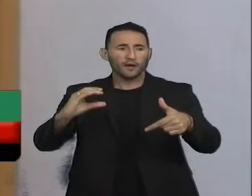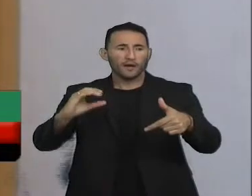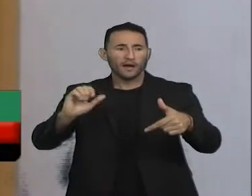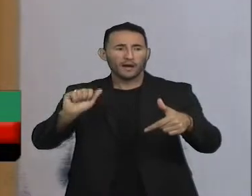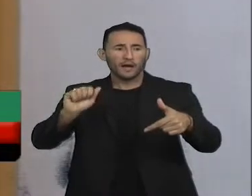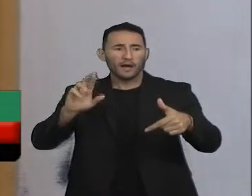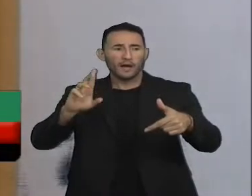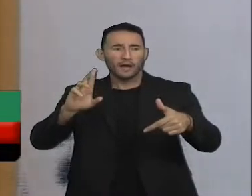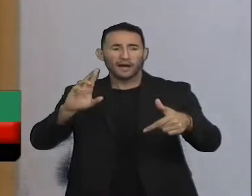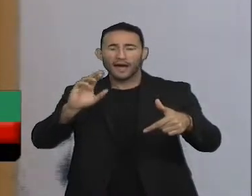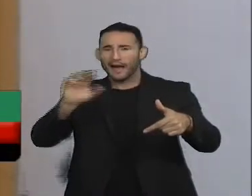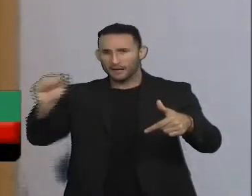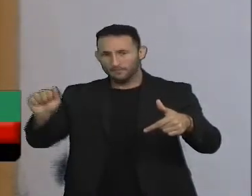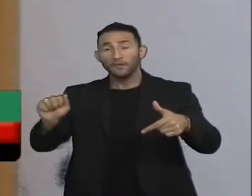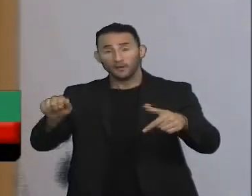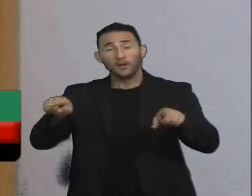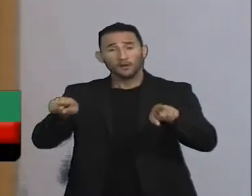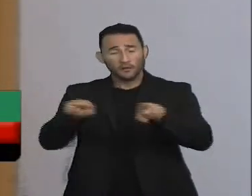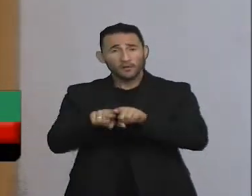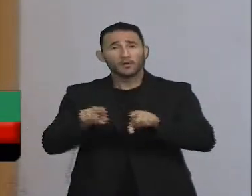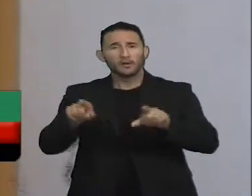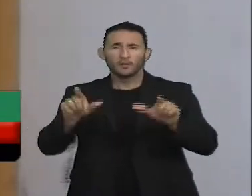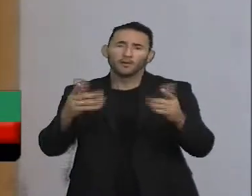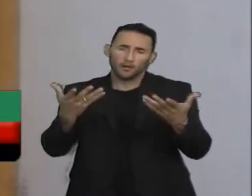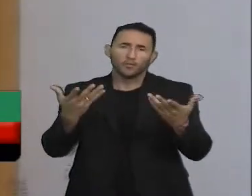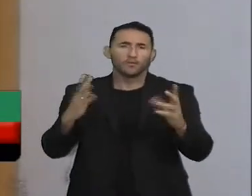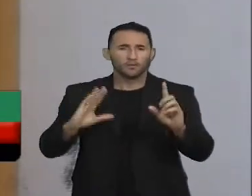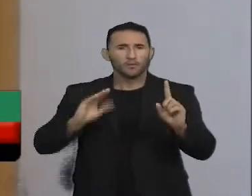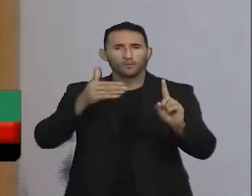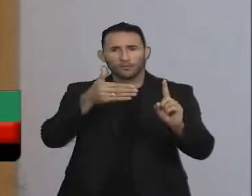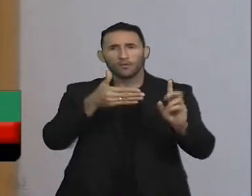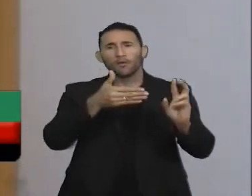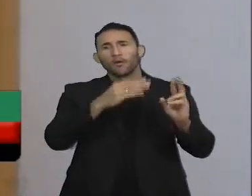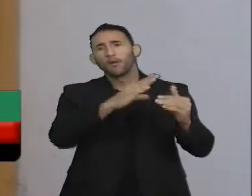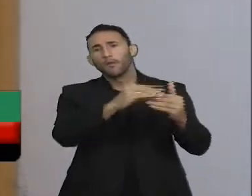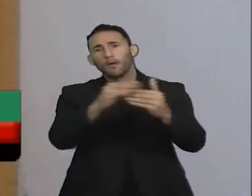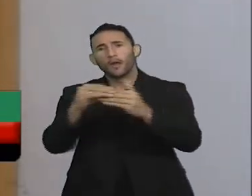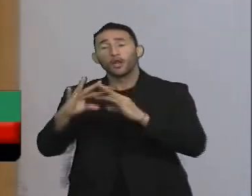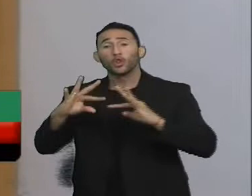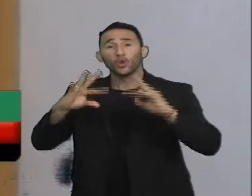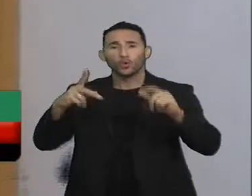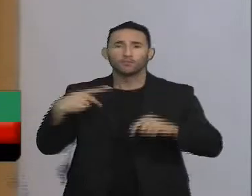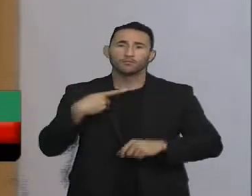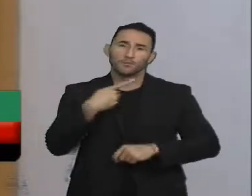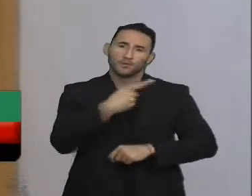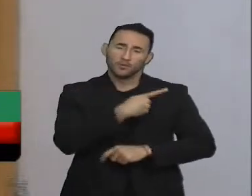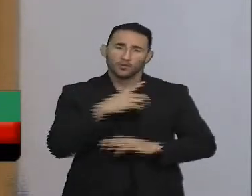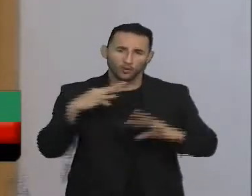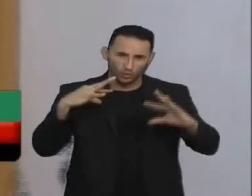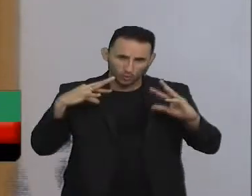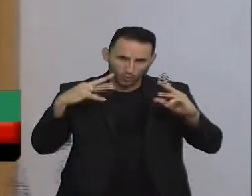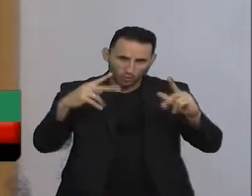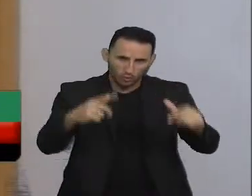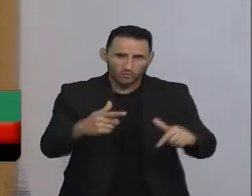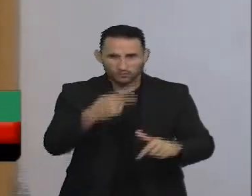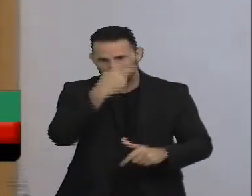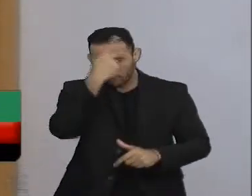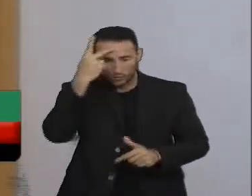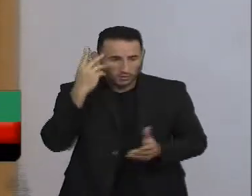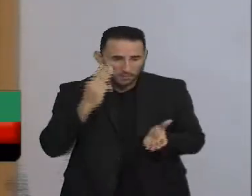na Viliara, na rua Vitor Brecheré, eu quero saudar todos os pastores e toda a